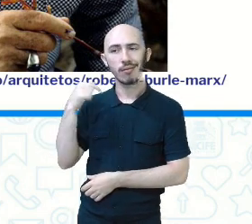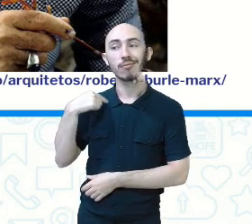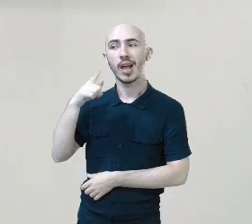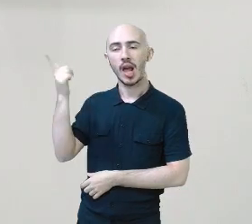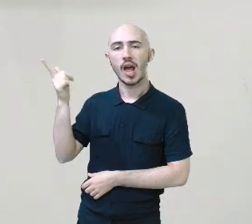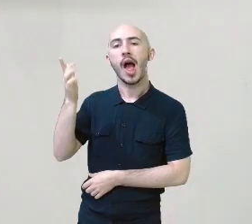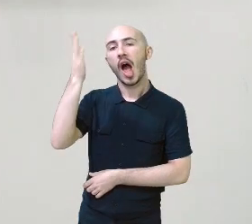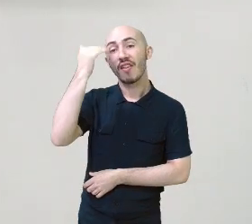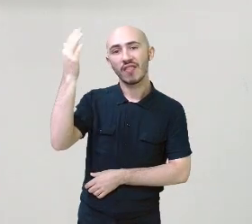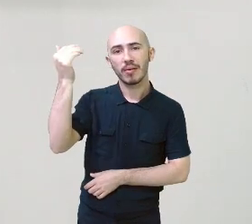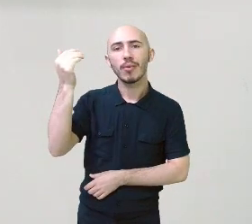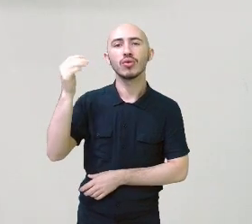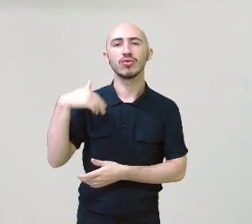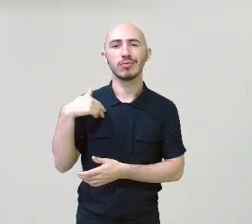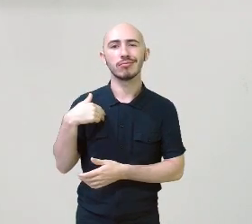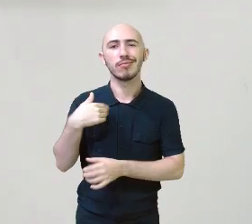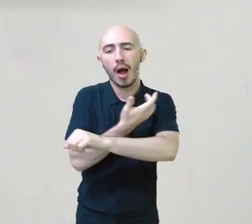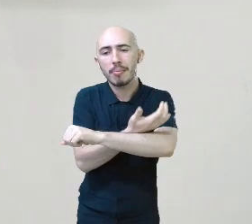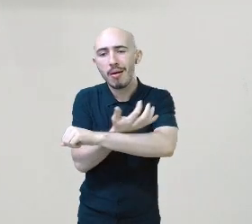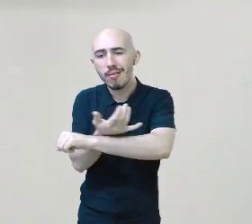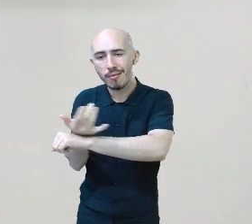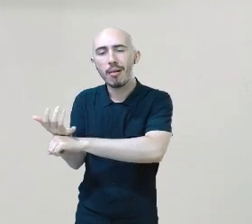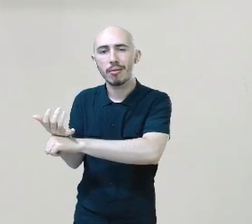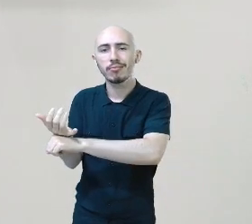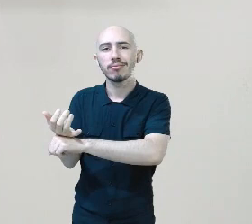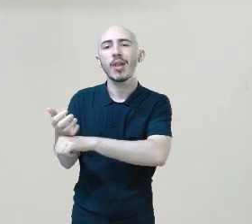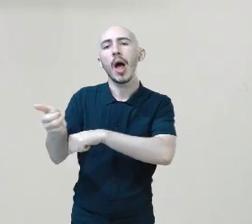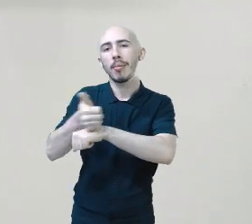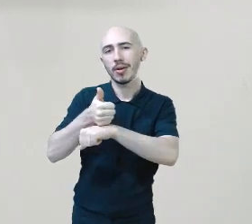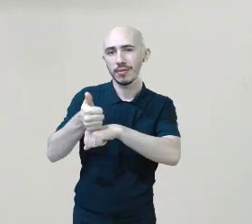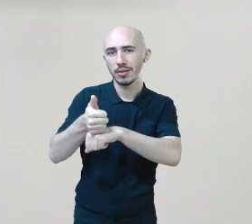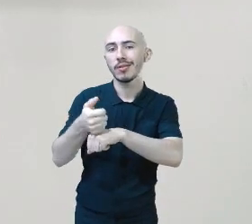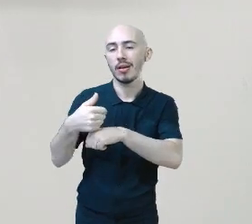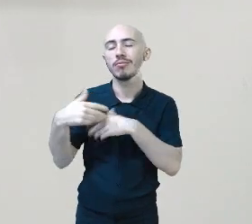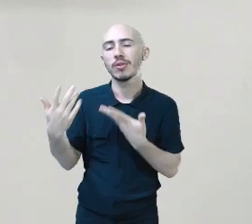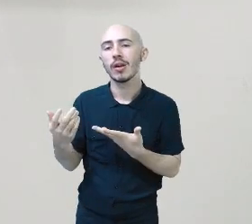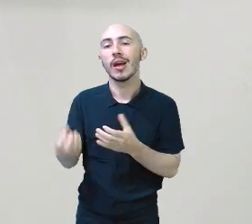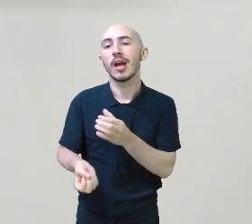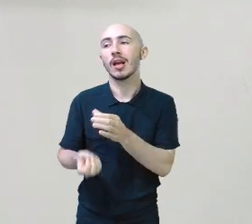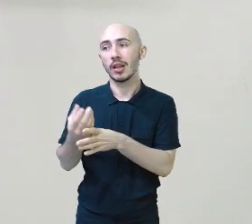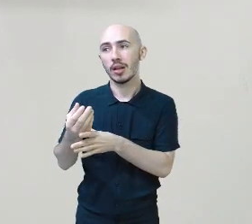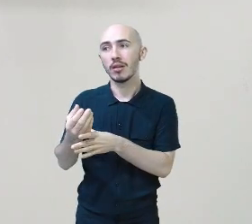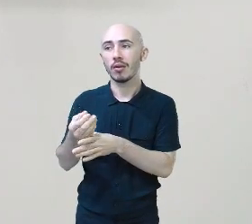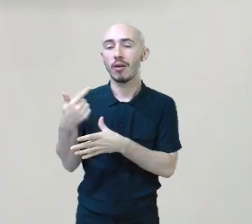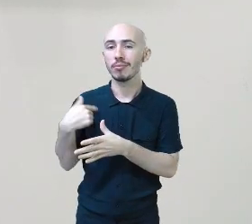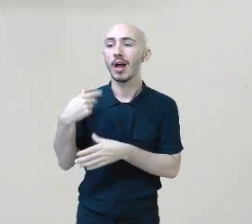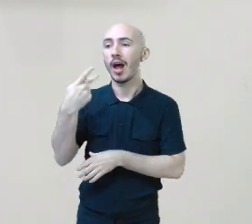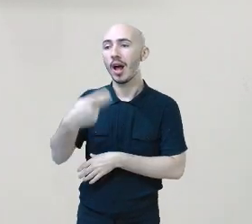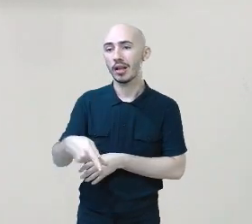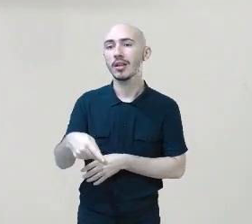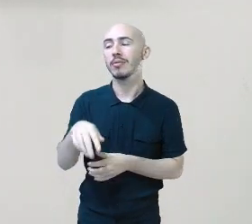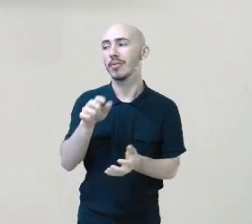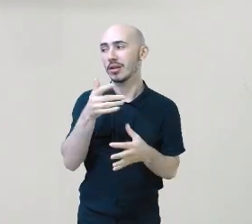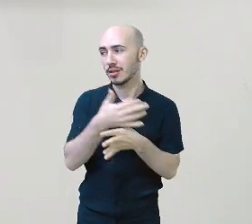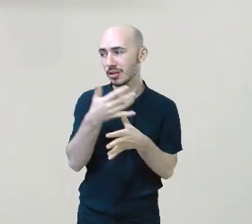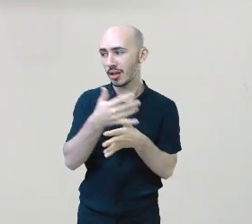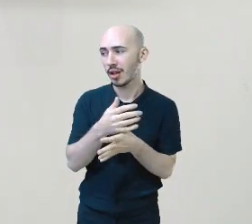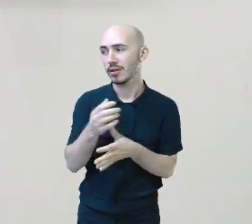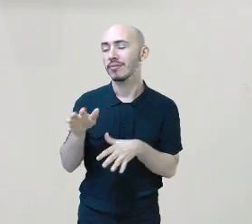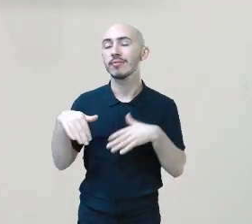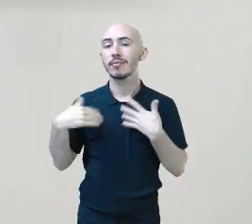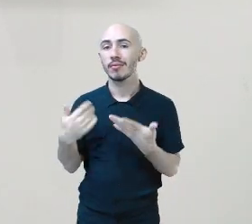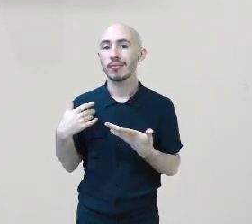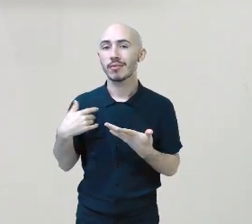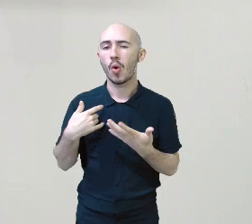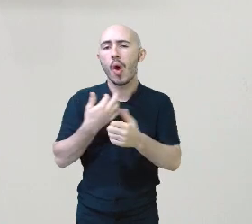paisagista, que traz a sua obra para a nossa cidade, jardins. Nós temos